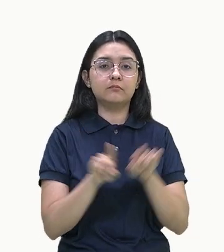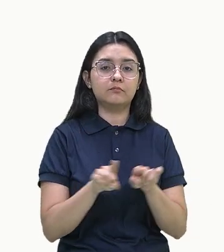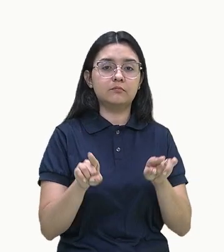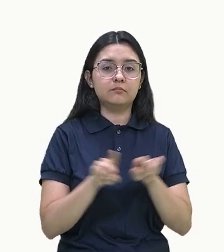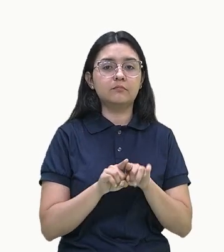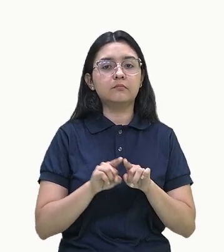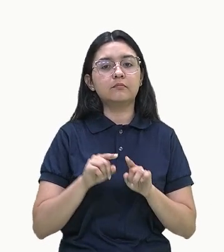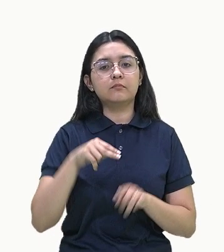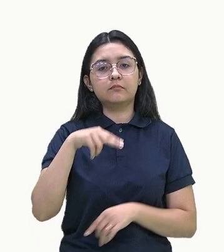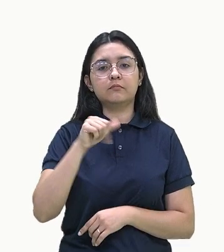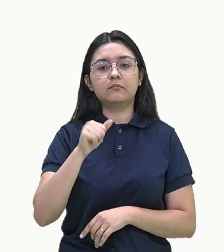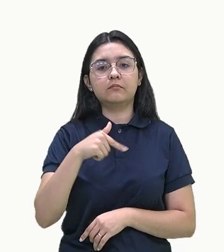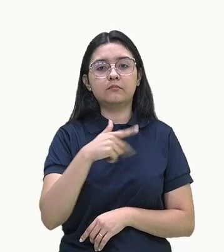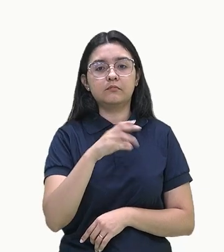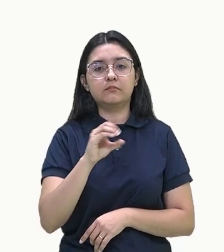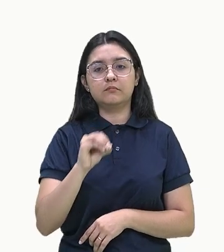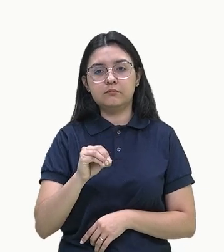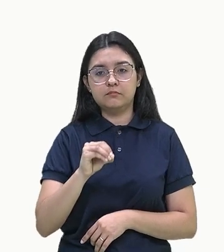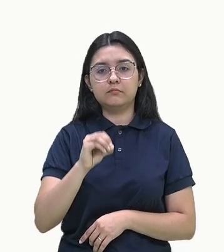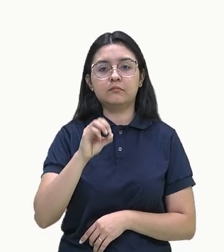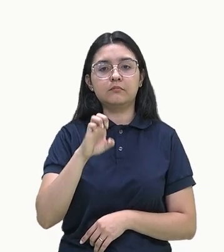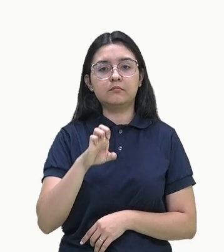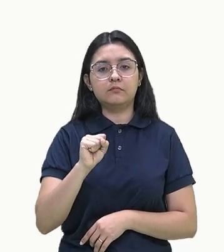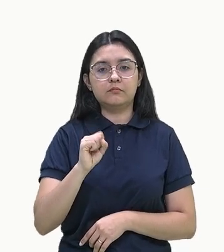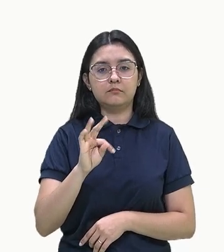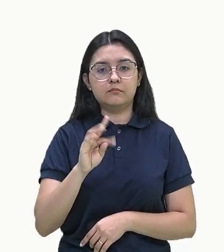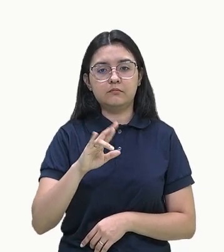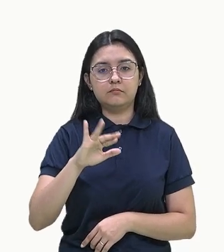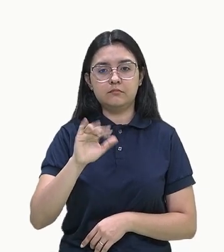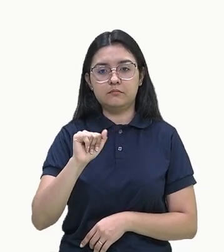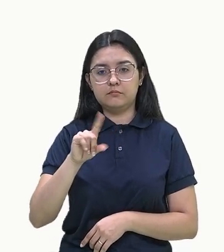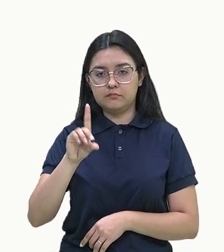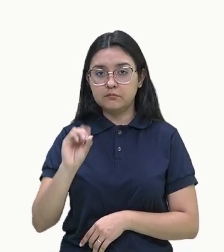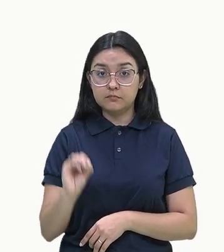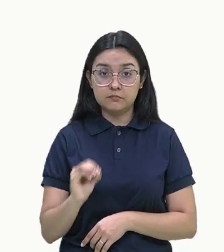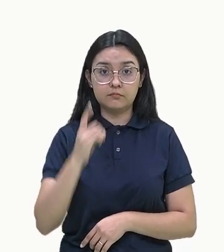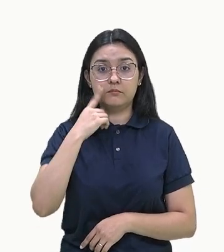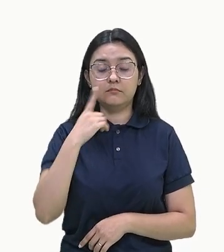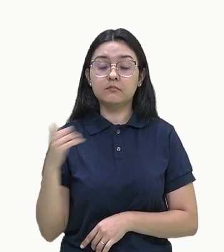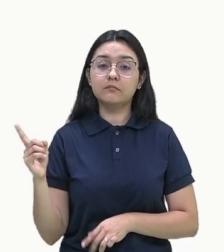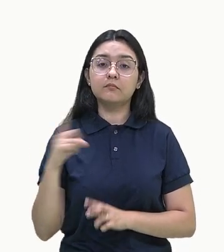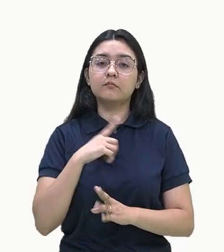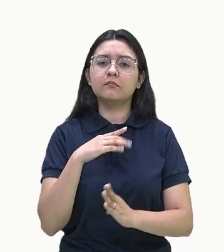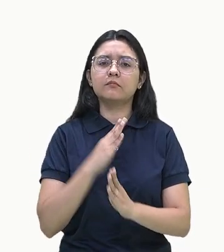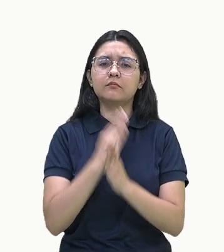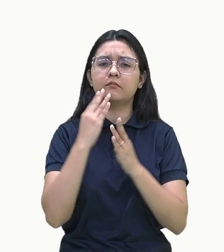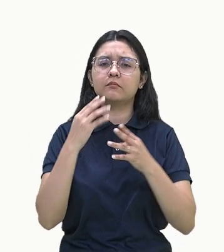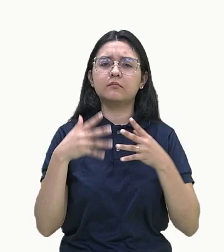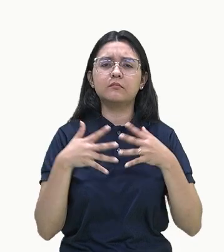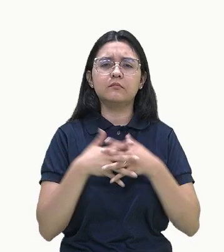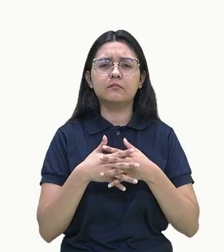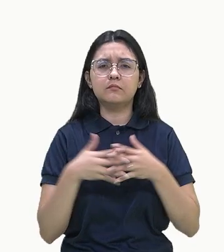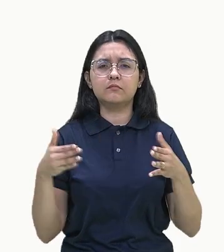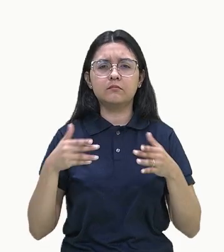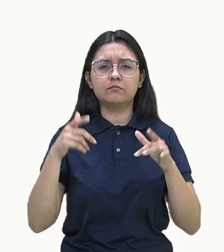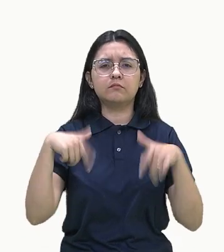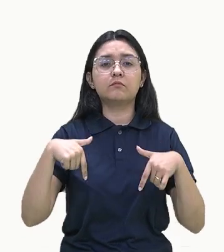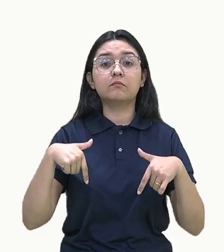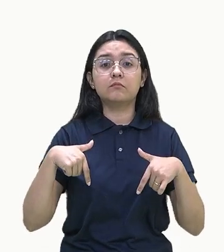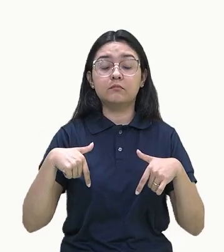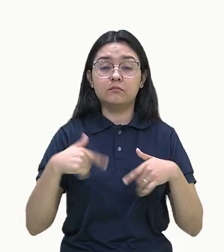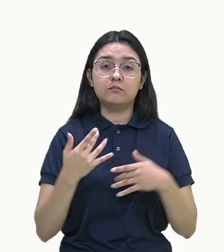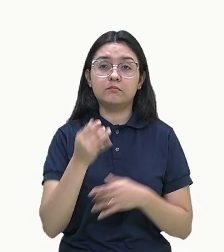não estriado, e aqui nós encontramos esse tecido por exemplo,